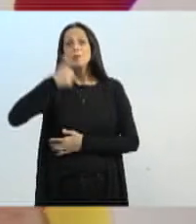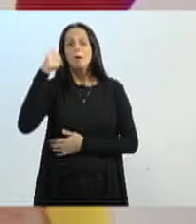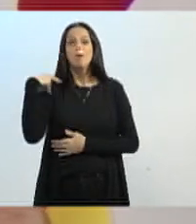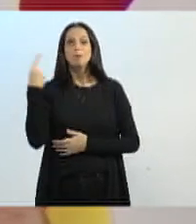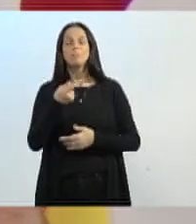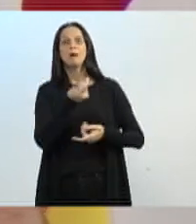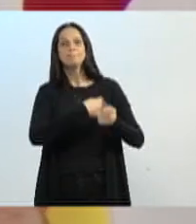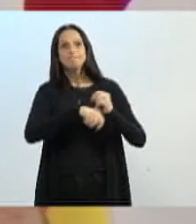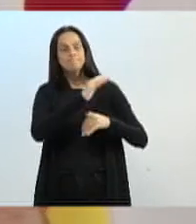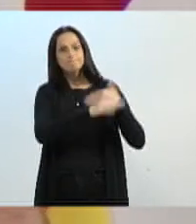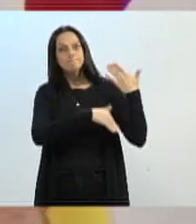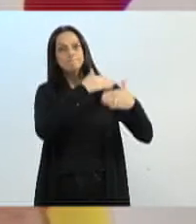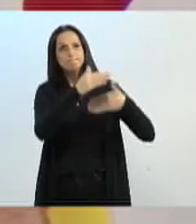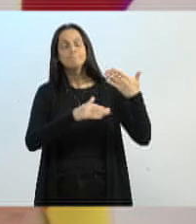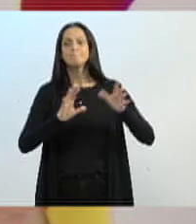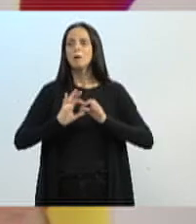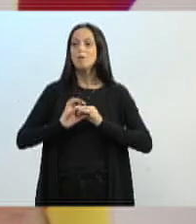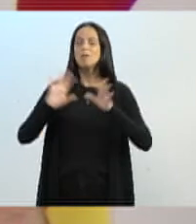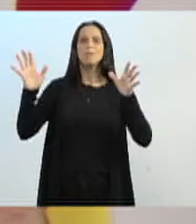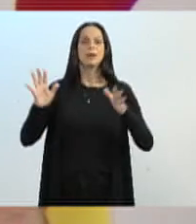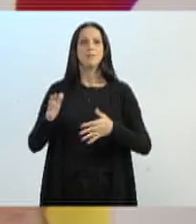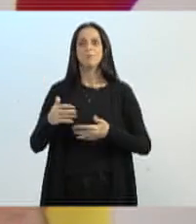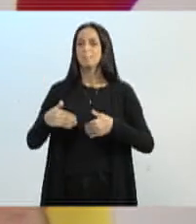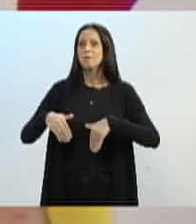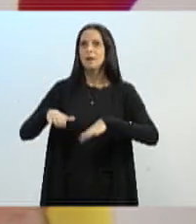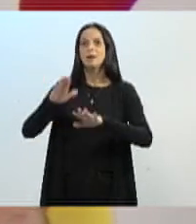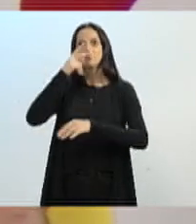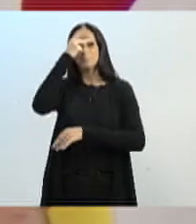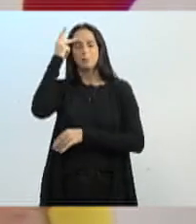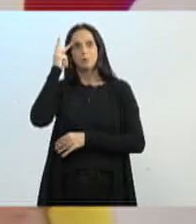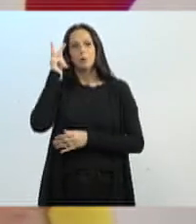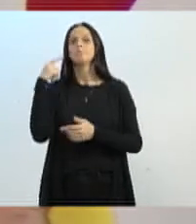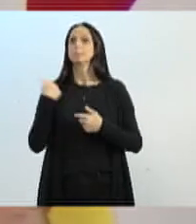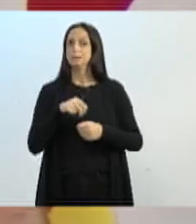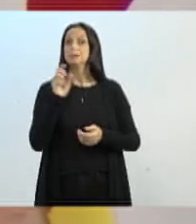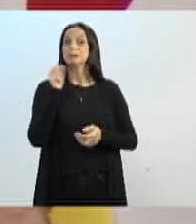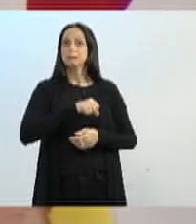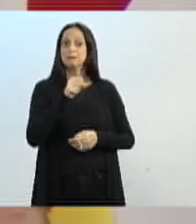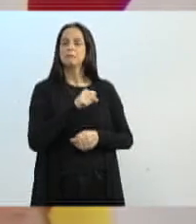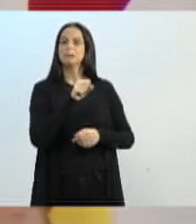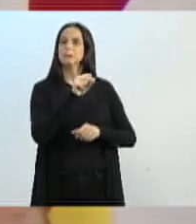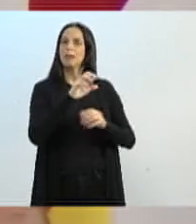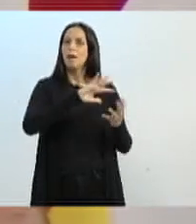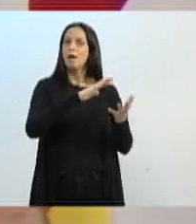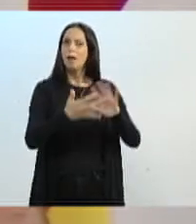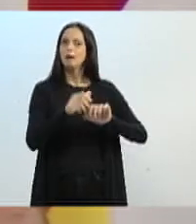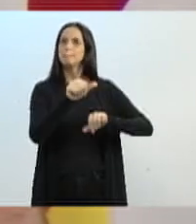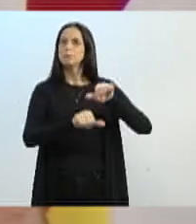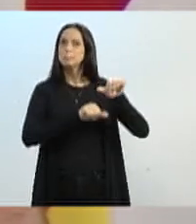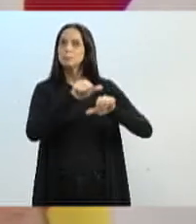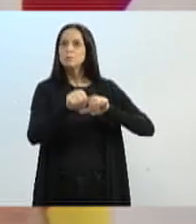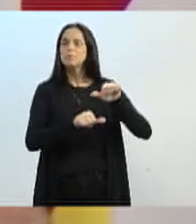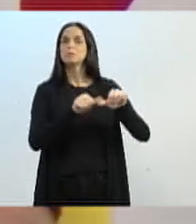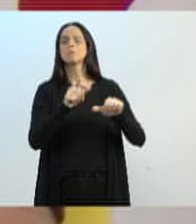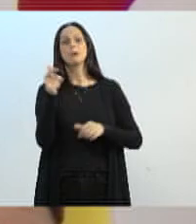é o livre mercado. É necessário realizarmos profundas reformas nesse sentido para que haja